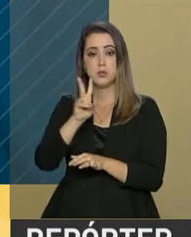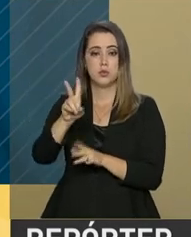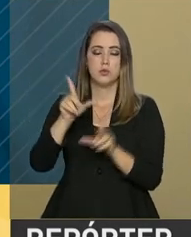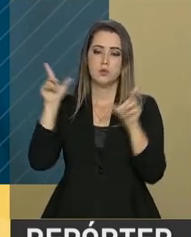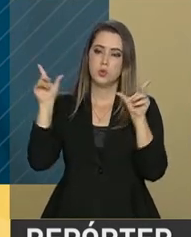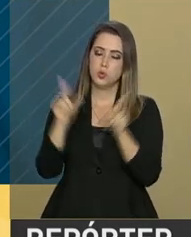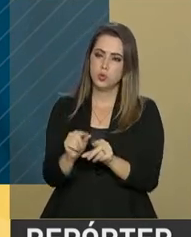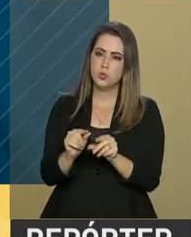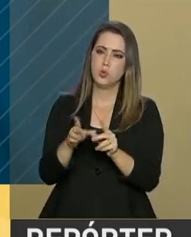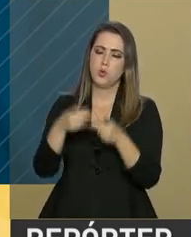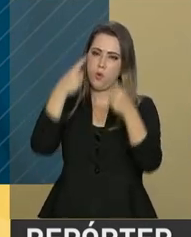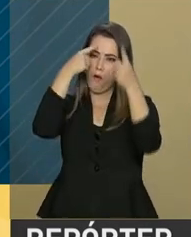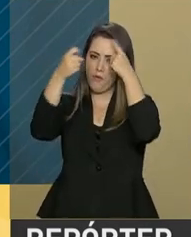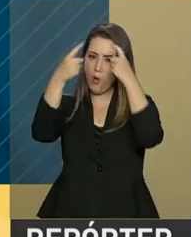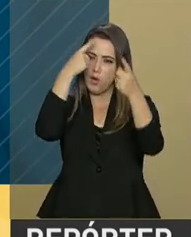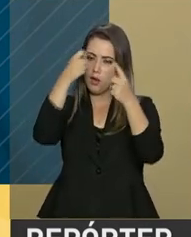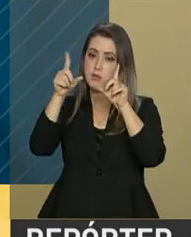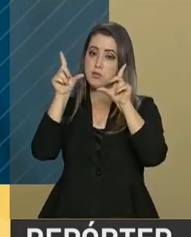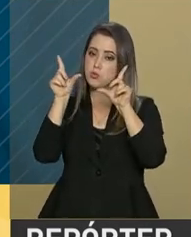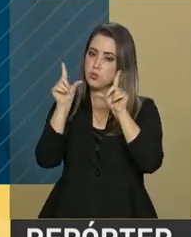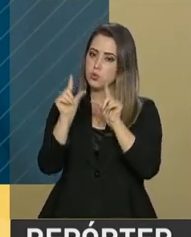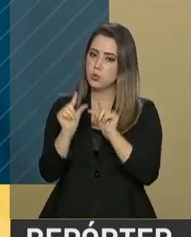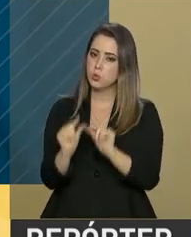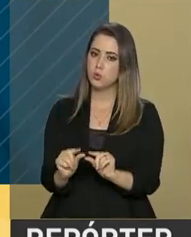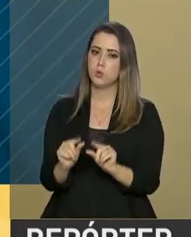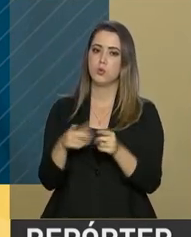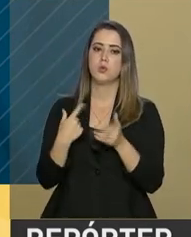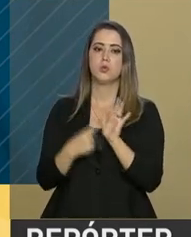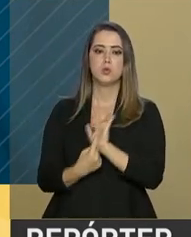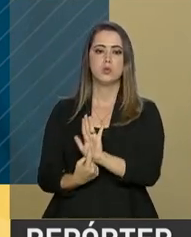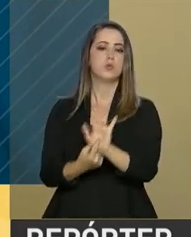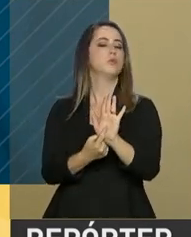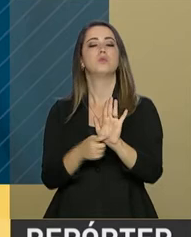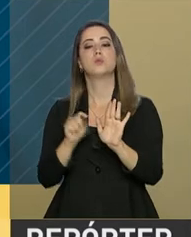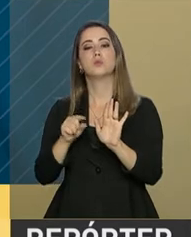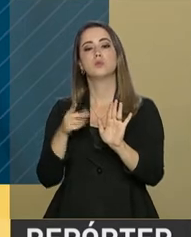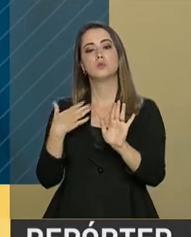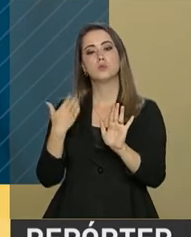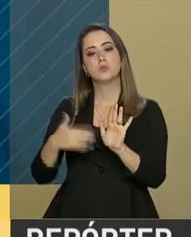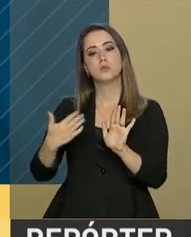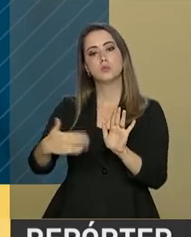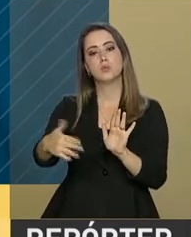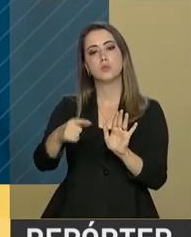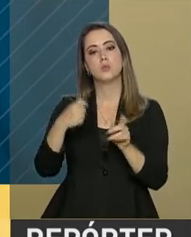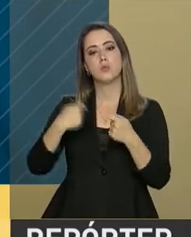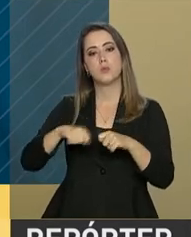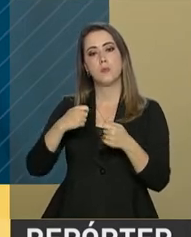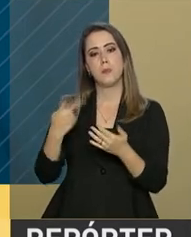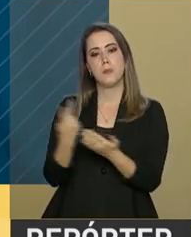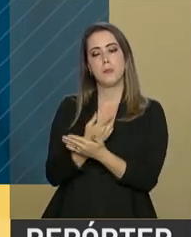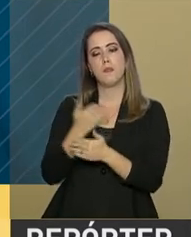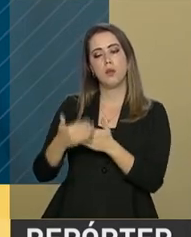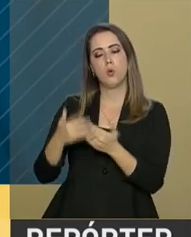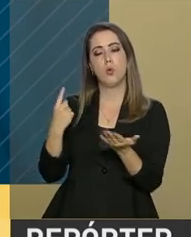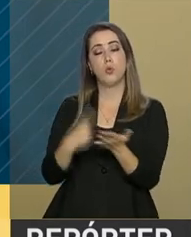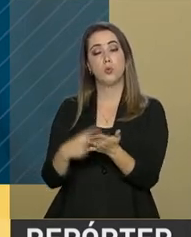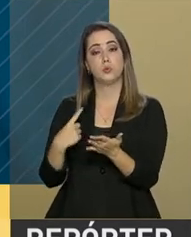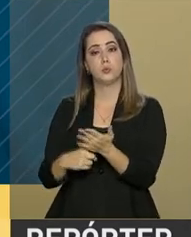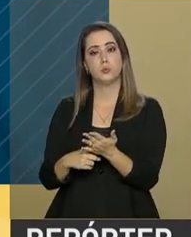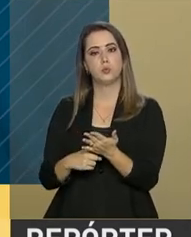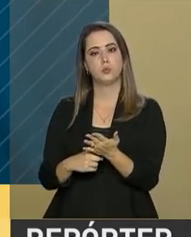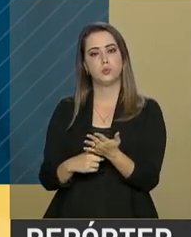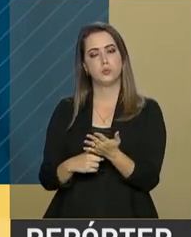nos índices de violência que já indica a tendência é que deve ser confirmada